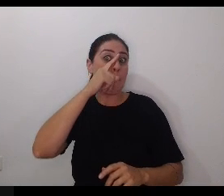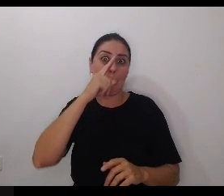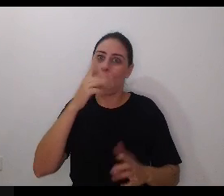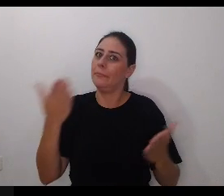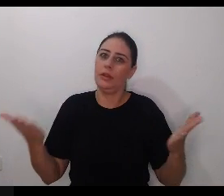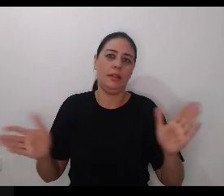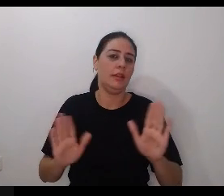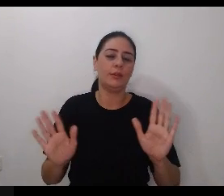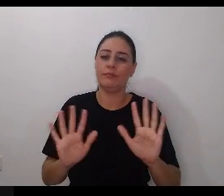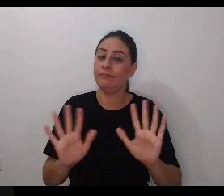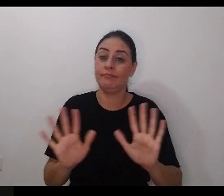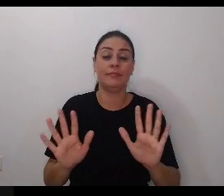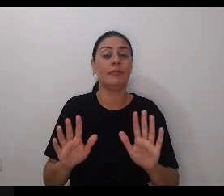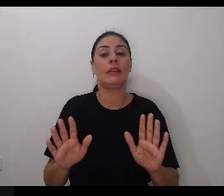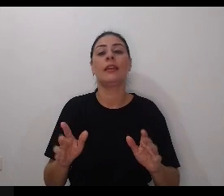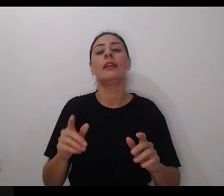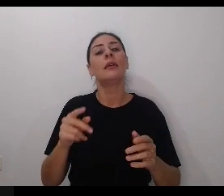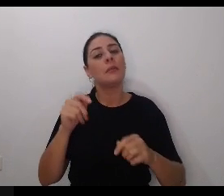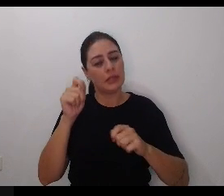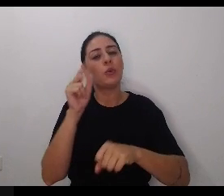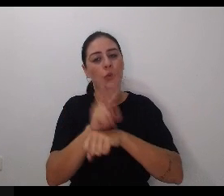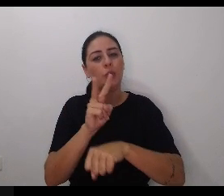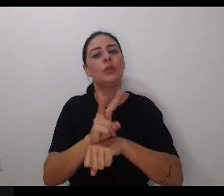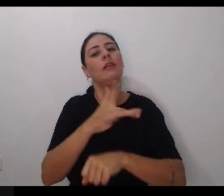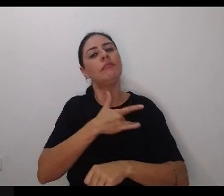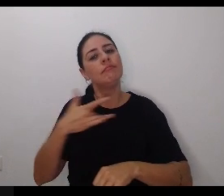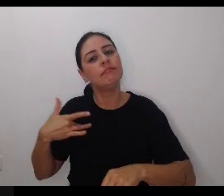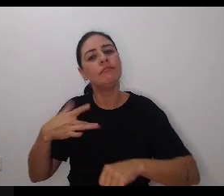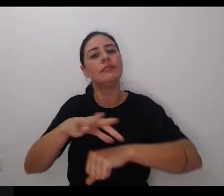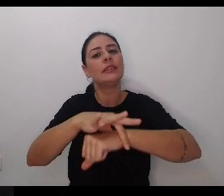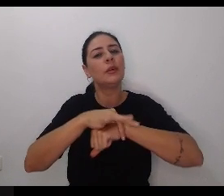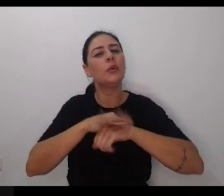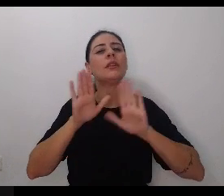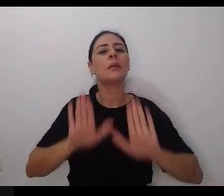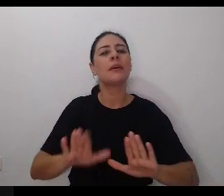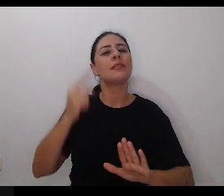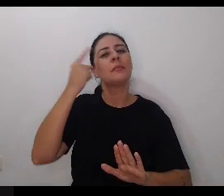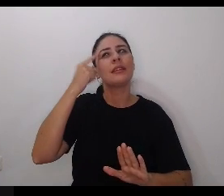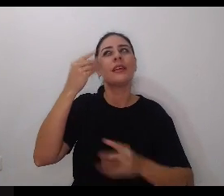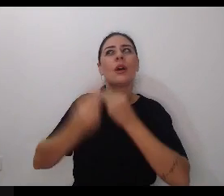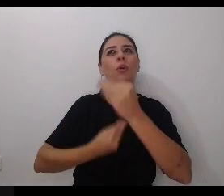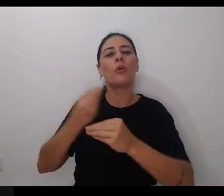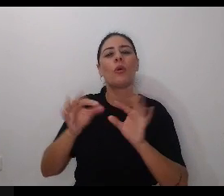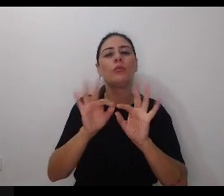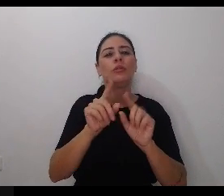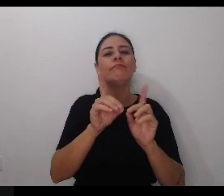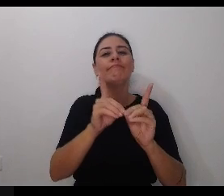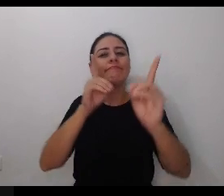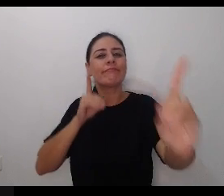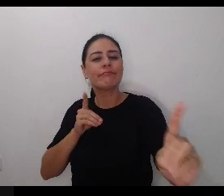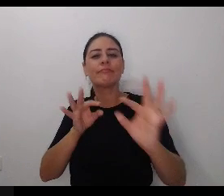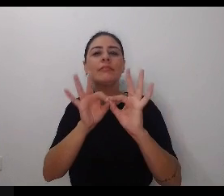né? Não é se colocar em risco, né? Não é contrariar as medidas de segurança, de saúde,